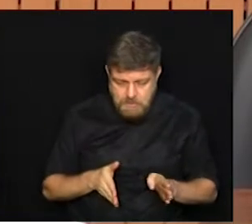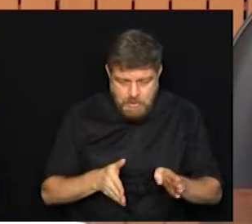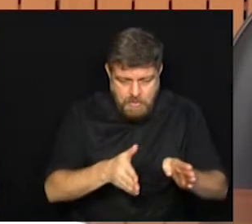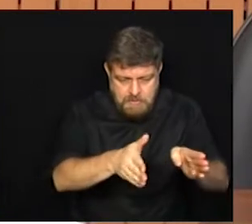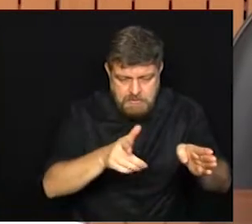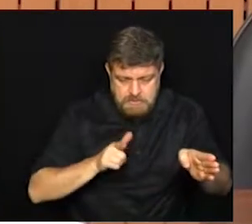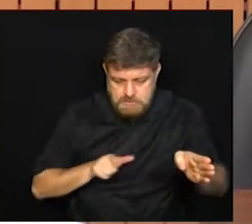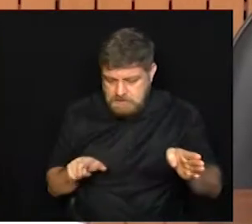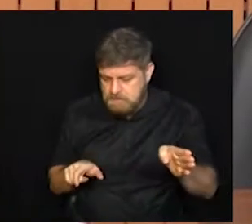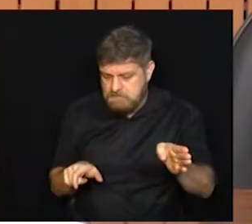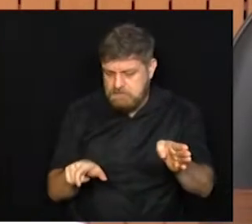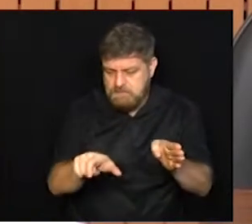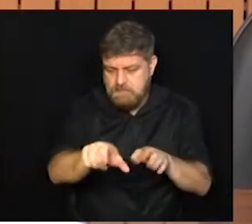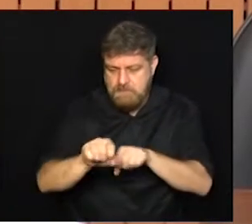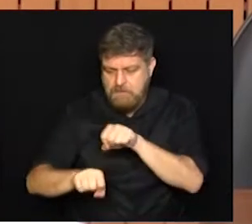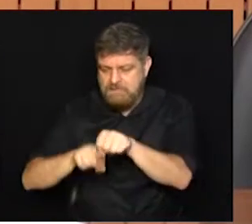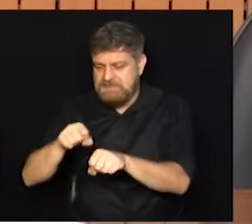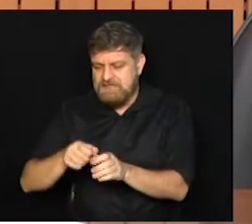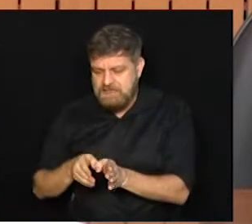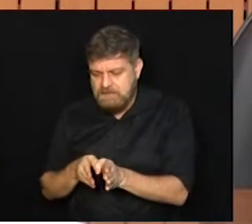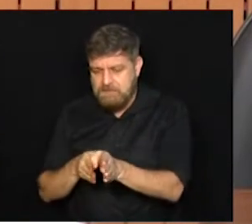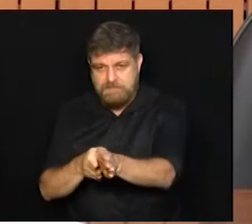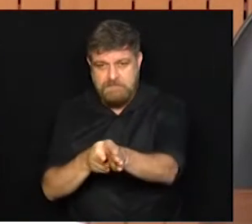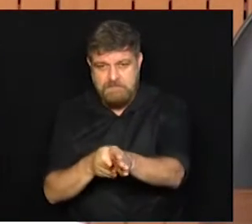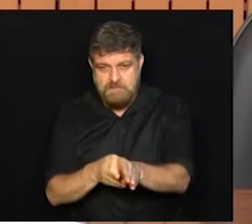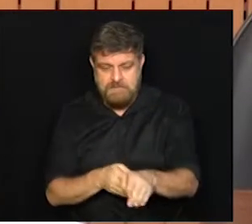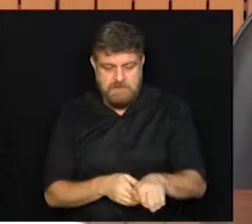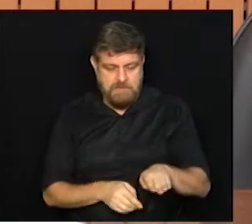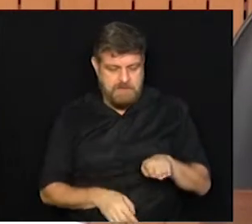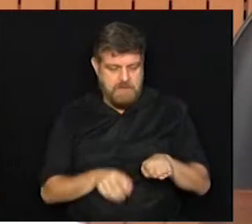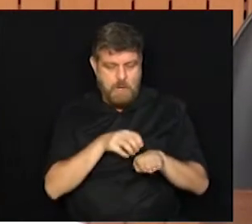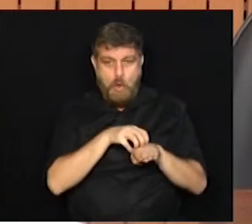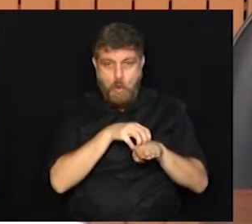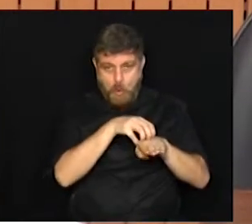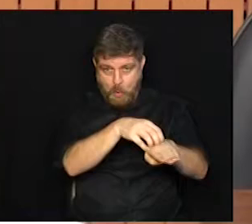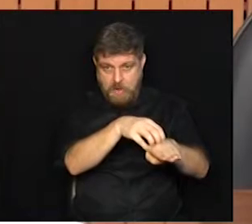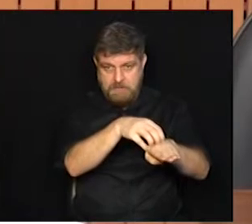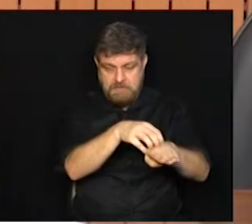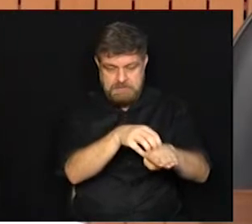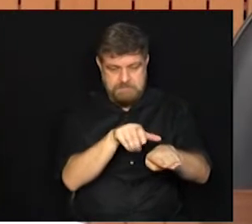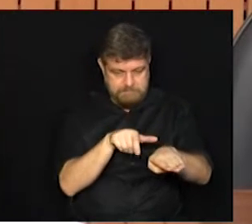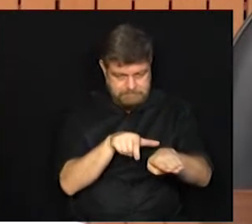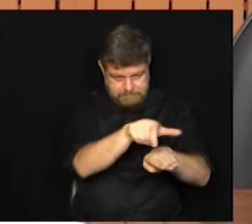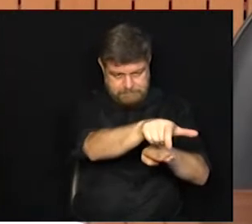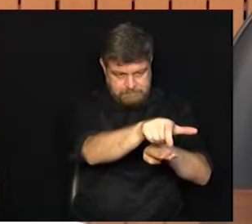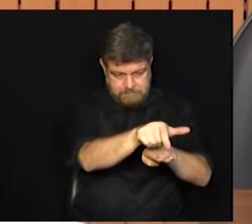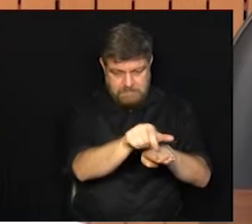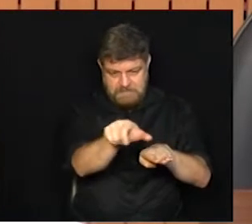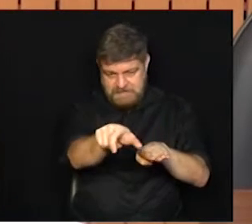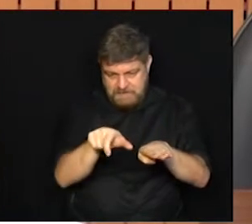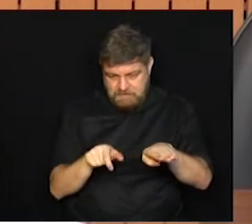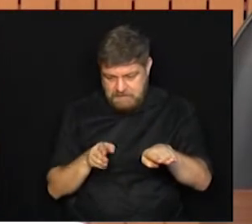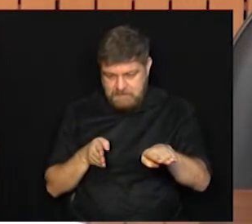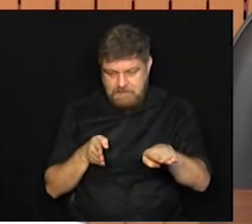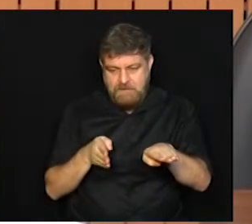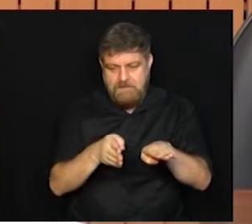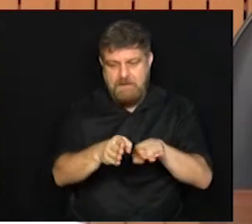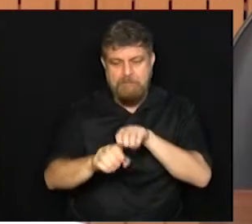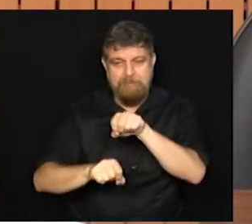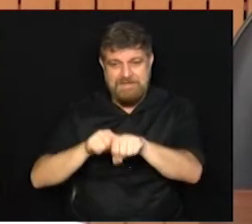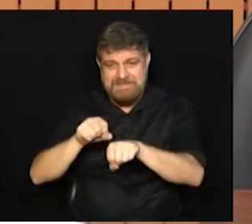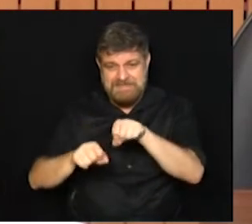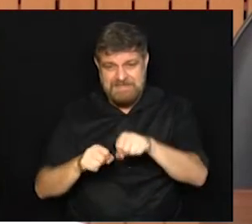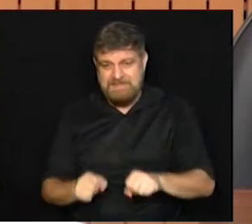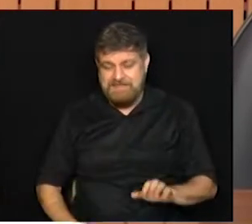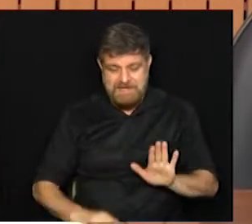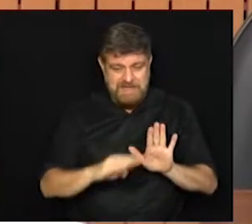colocar ciclovia. Inicialmente ele falava que não tinha sido previsto no projeto original, tinha essa dificuldade,